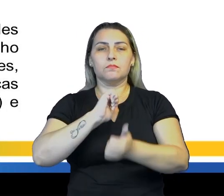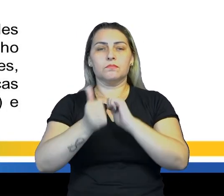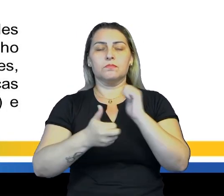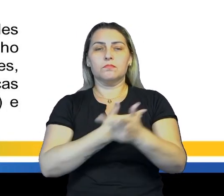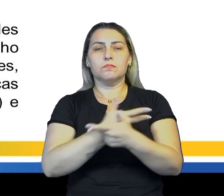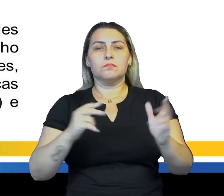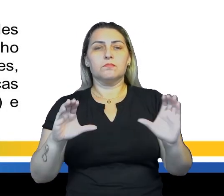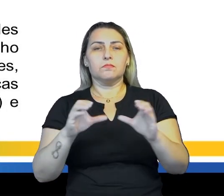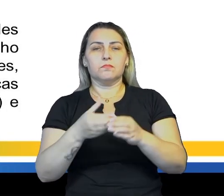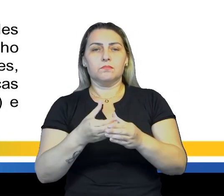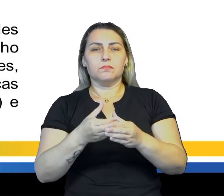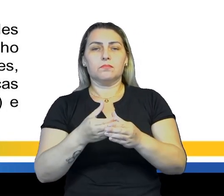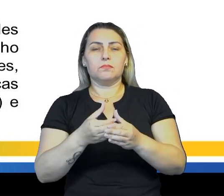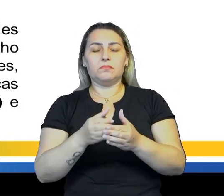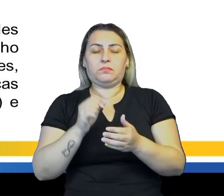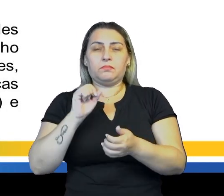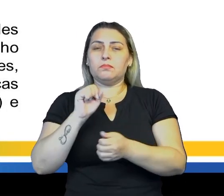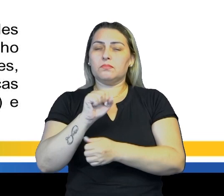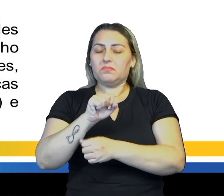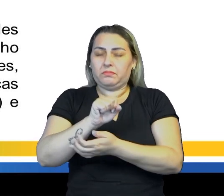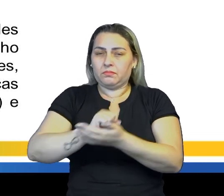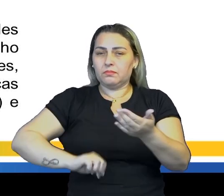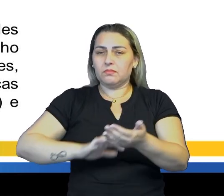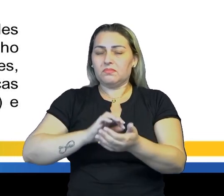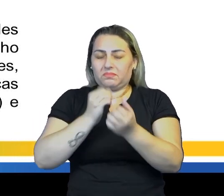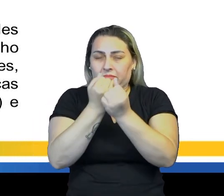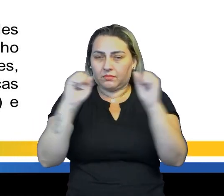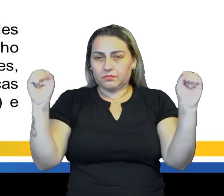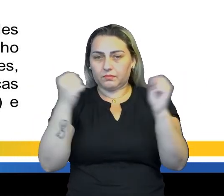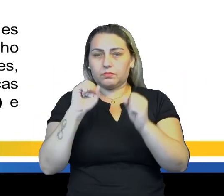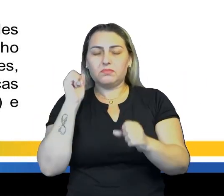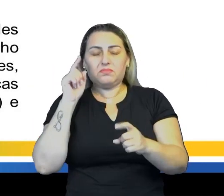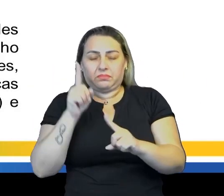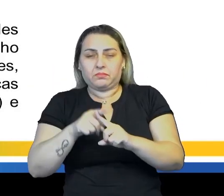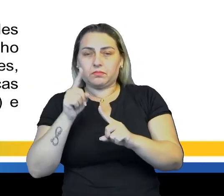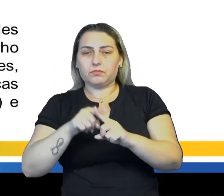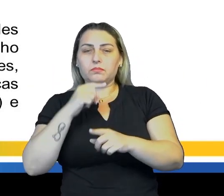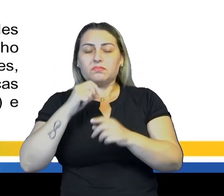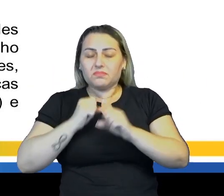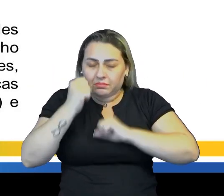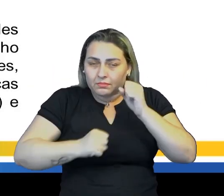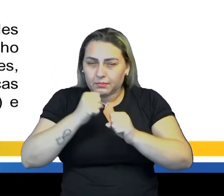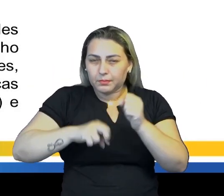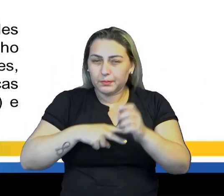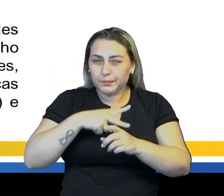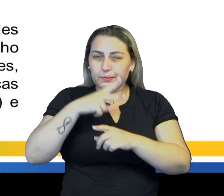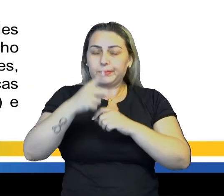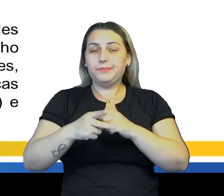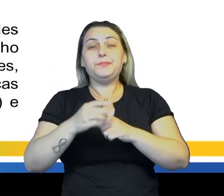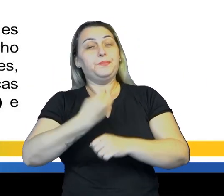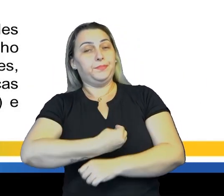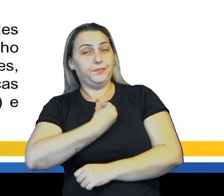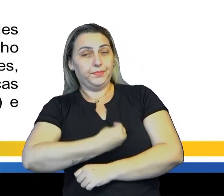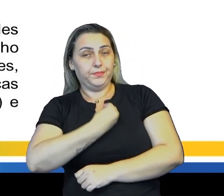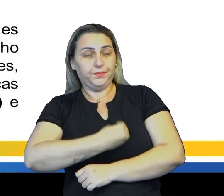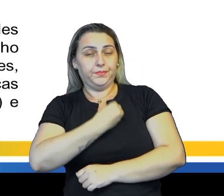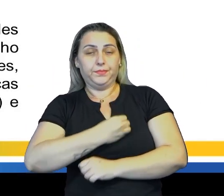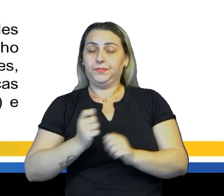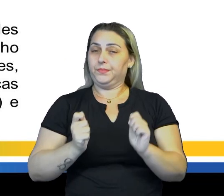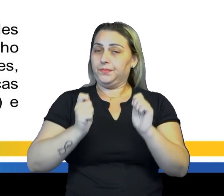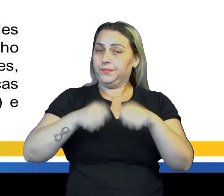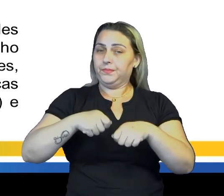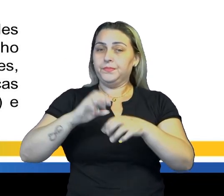atletismo é um conjunto de atividades esportivas de marca que envolvem corridas saltos e arremessos presente em todas as